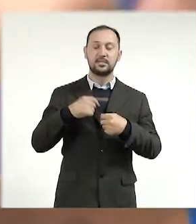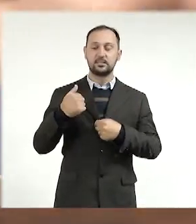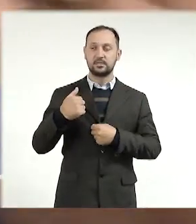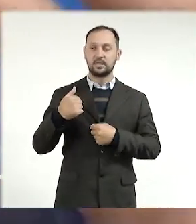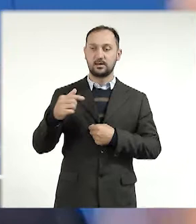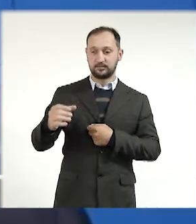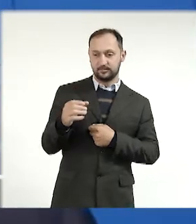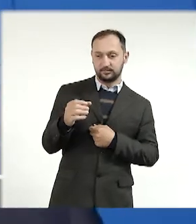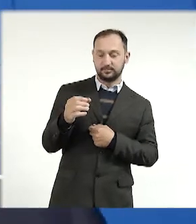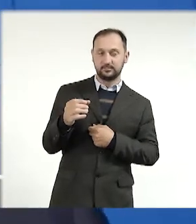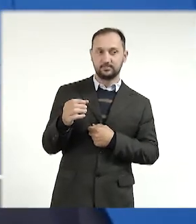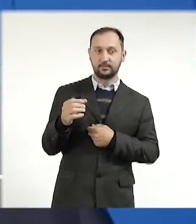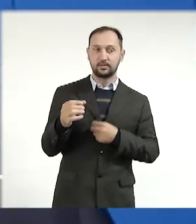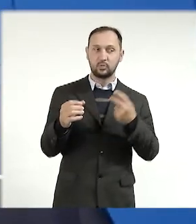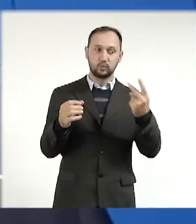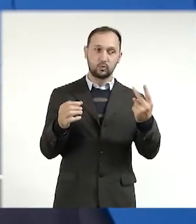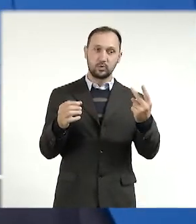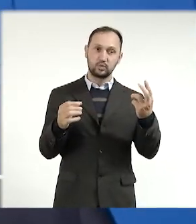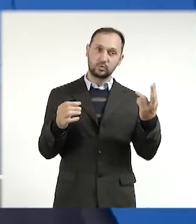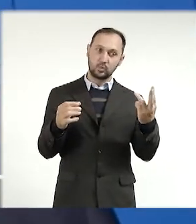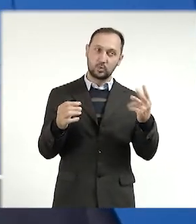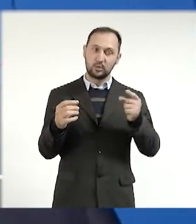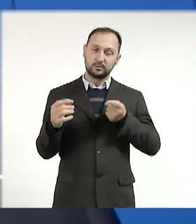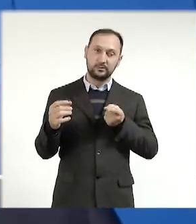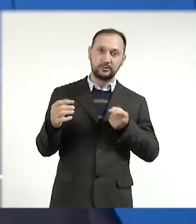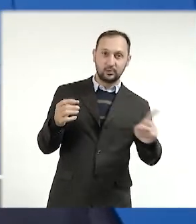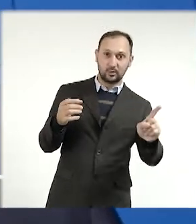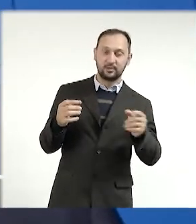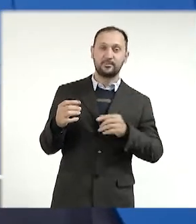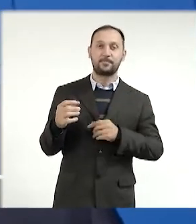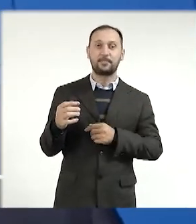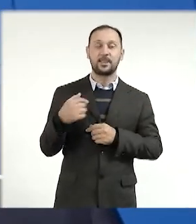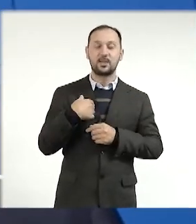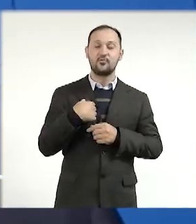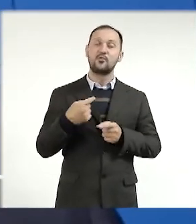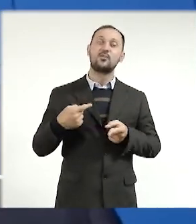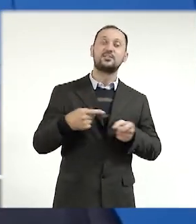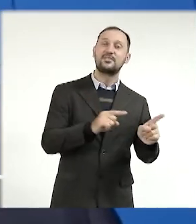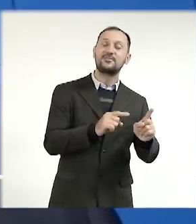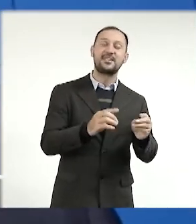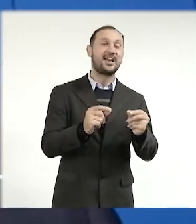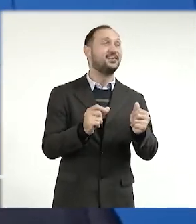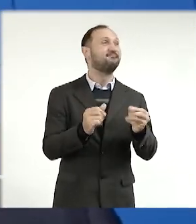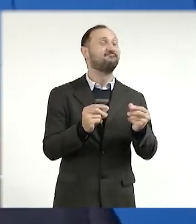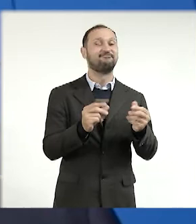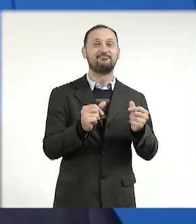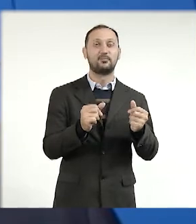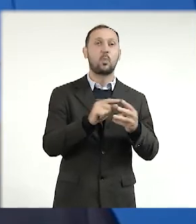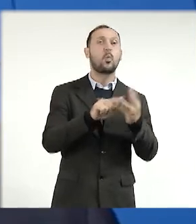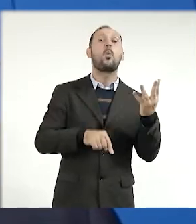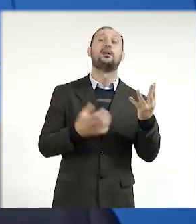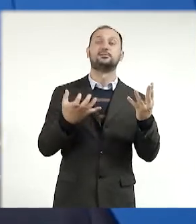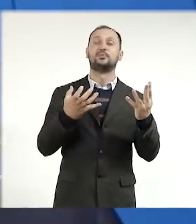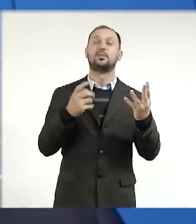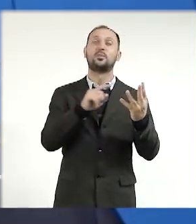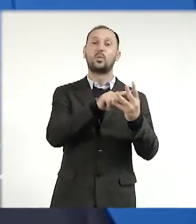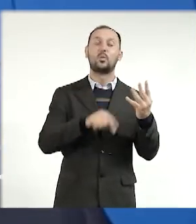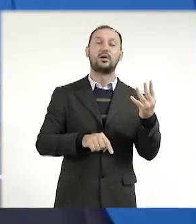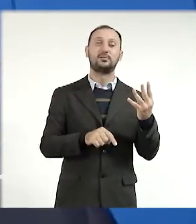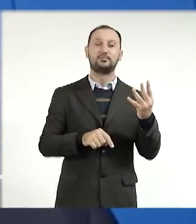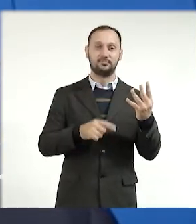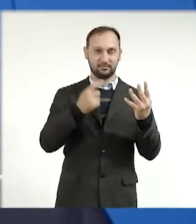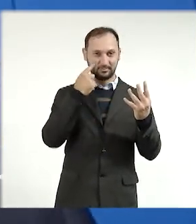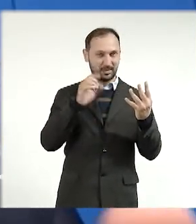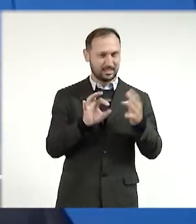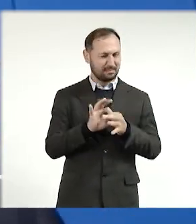tem que desafiar pelo menos 2 outras pessoas. Eu vou desafiar 4